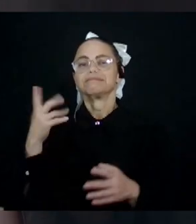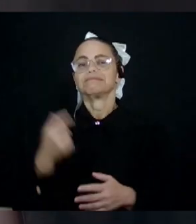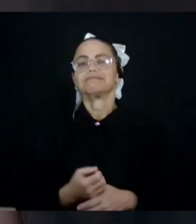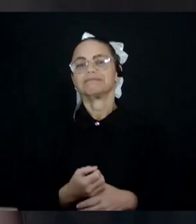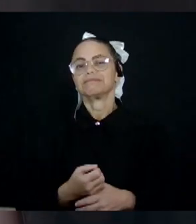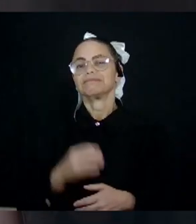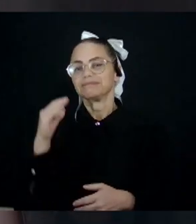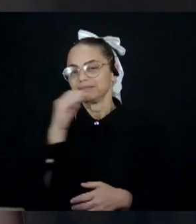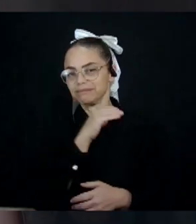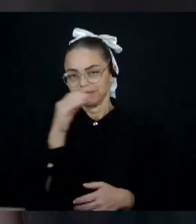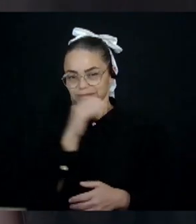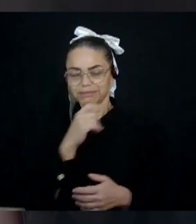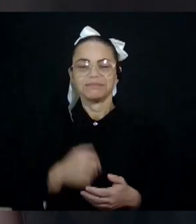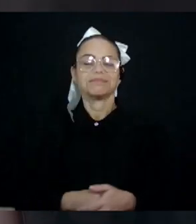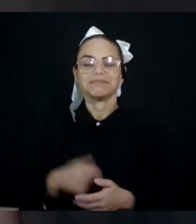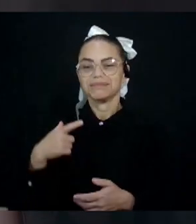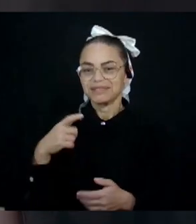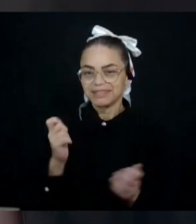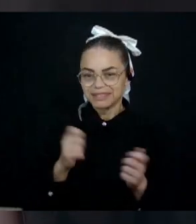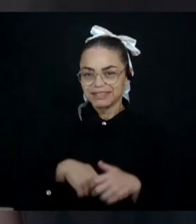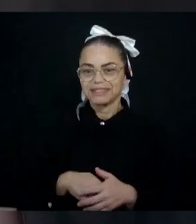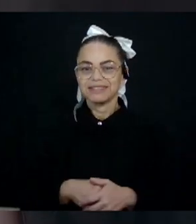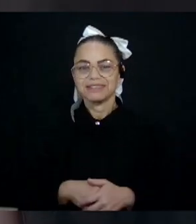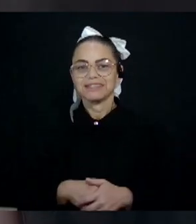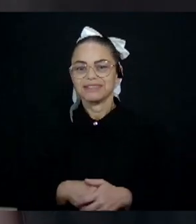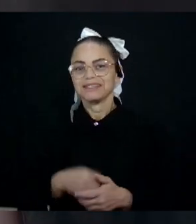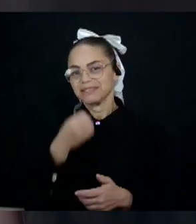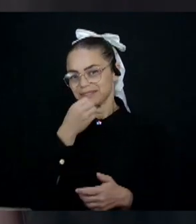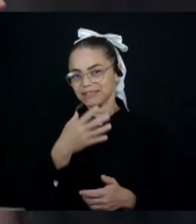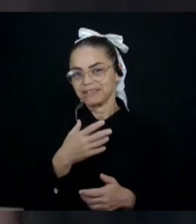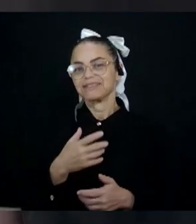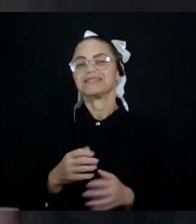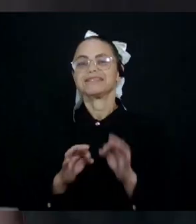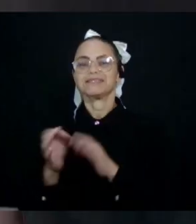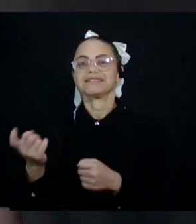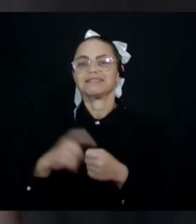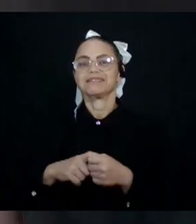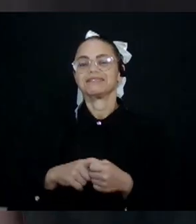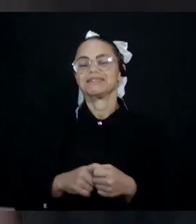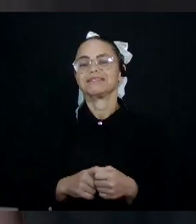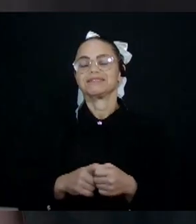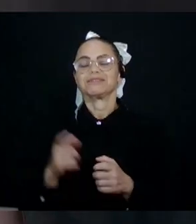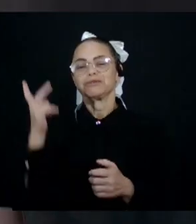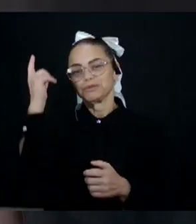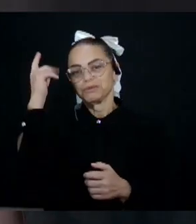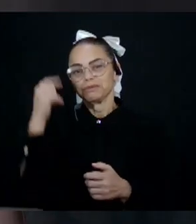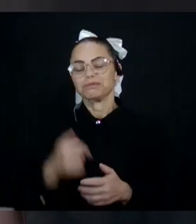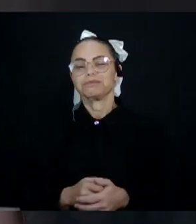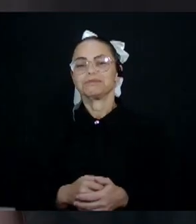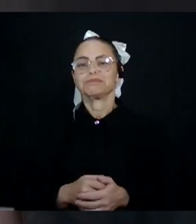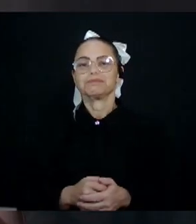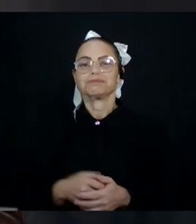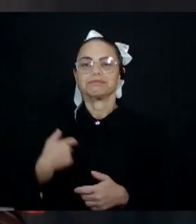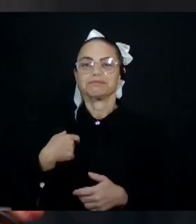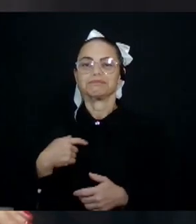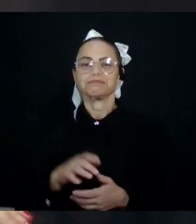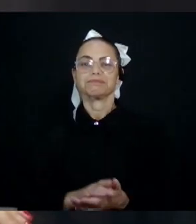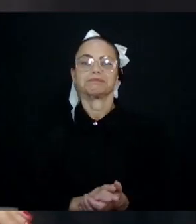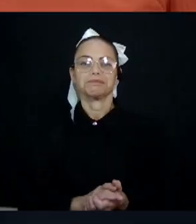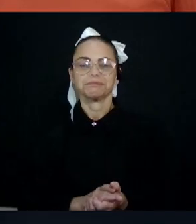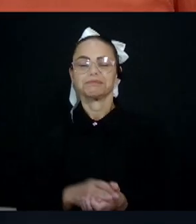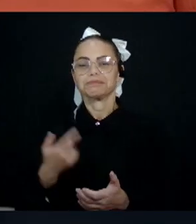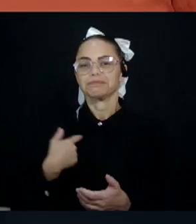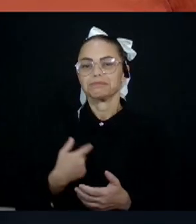rápido para que a gente possa ser produtivo novamente, já que a gente ficou um tempo sem ser produtivo, né? Nossa, é